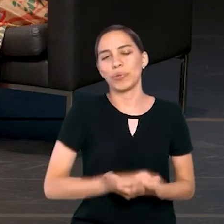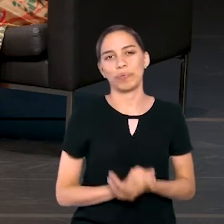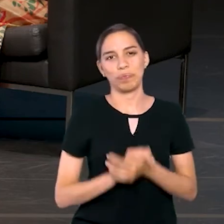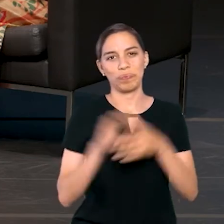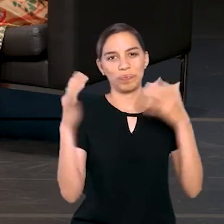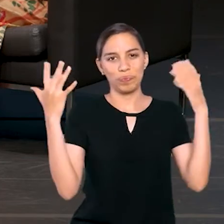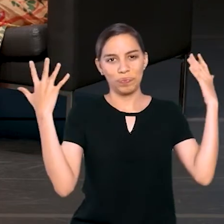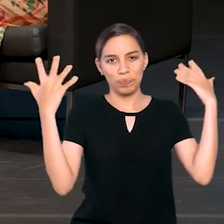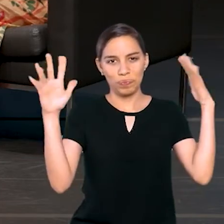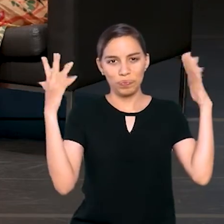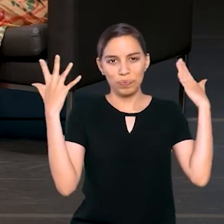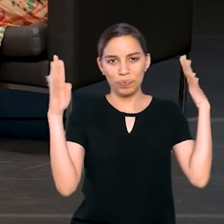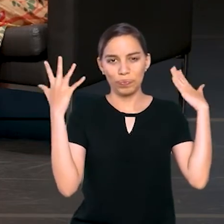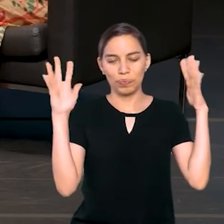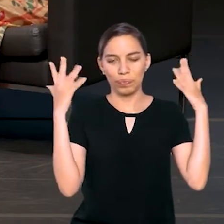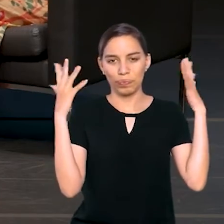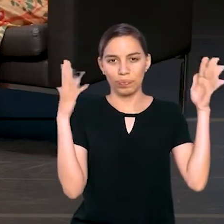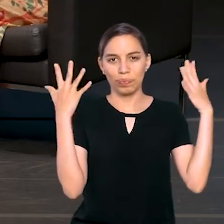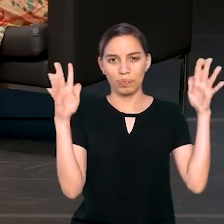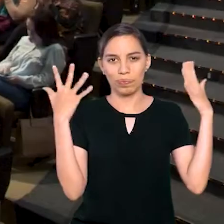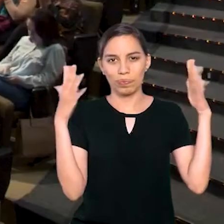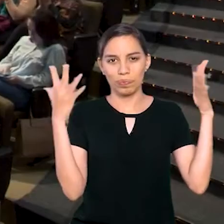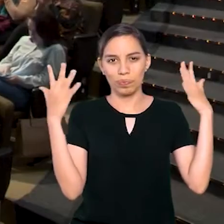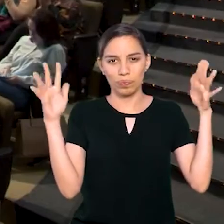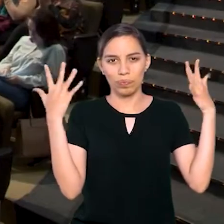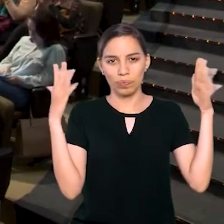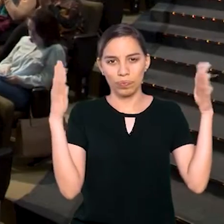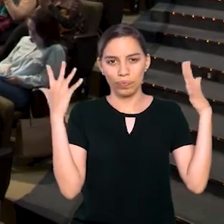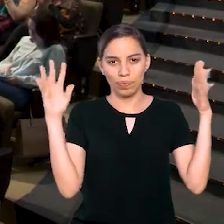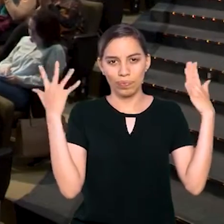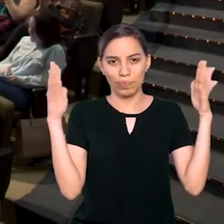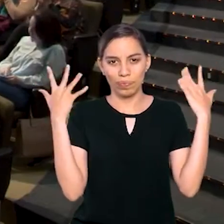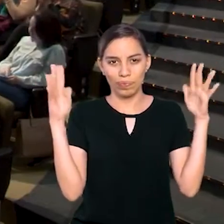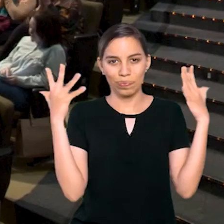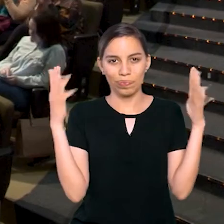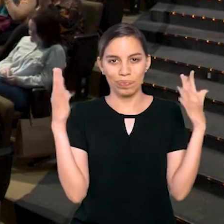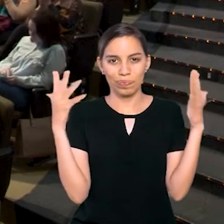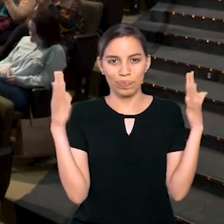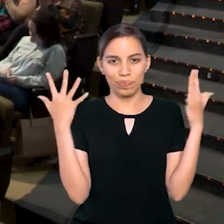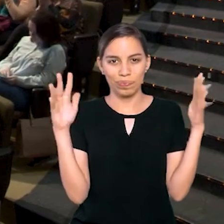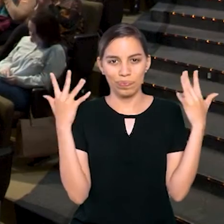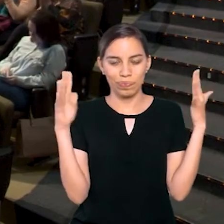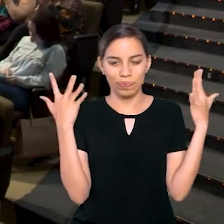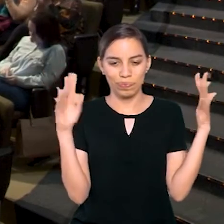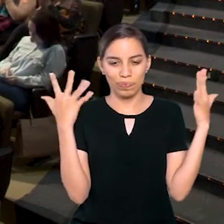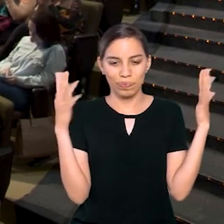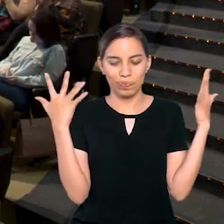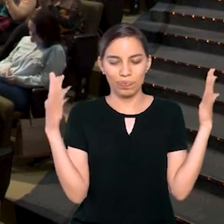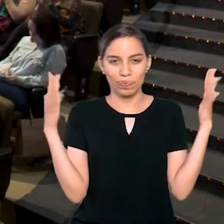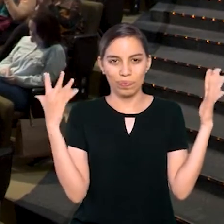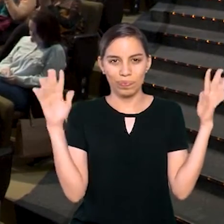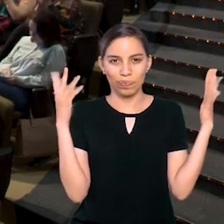A plateia aplaude intensamente a leitura de Geni e, consequentemente, Ailton.